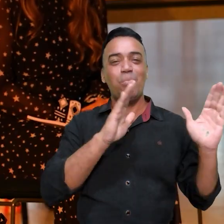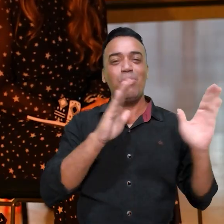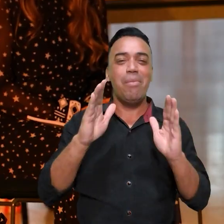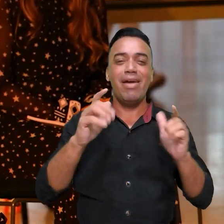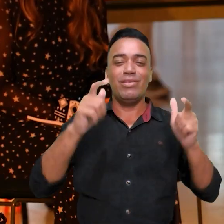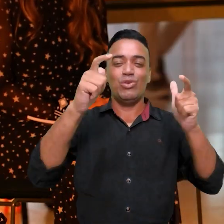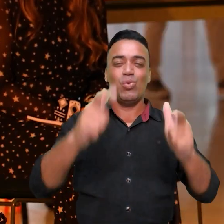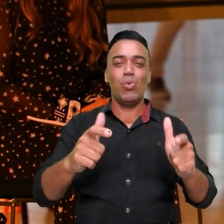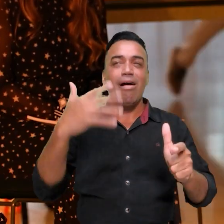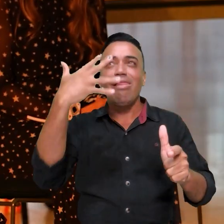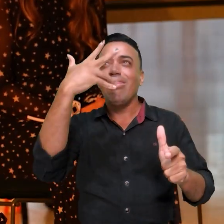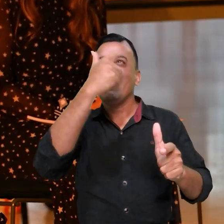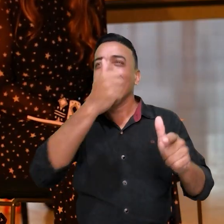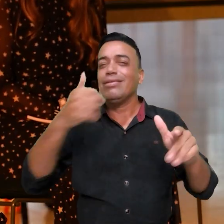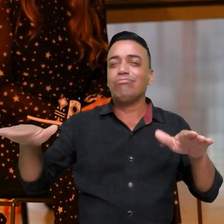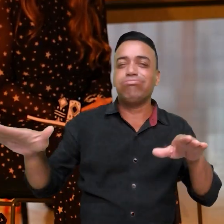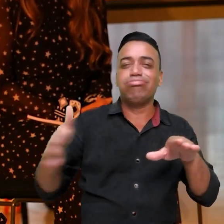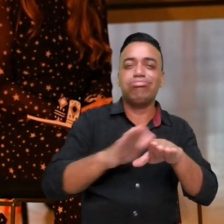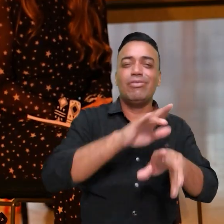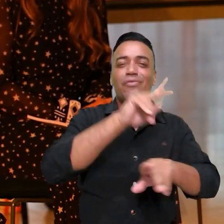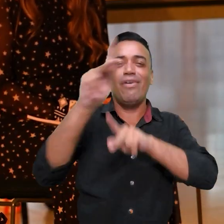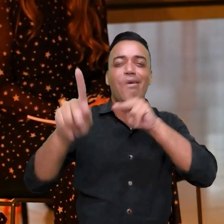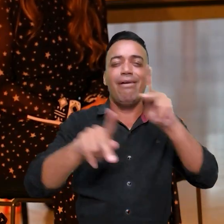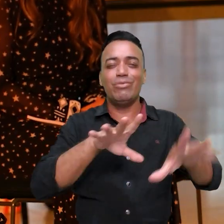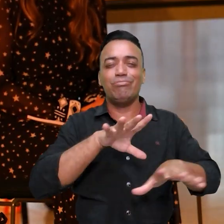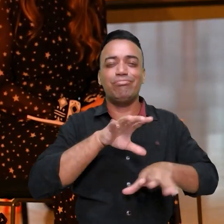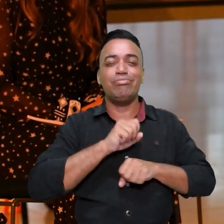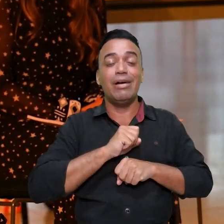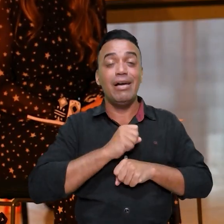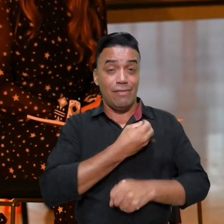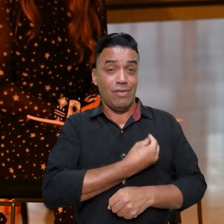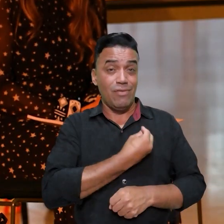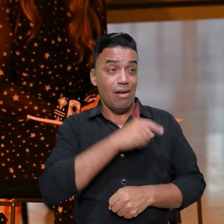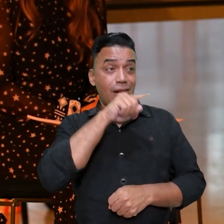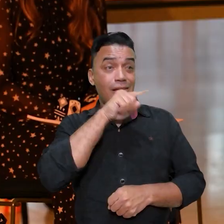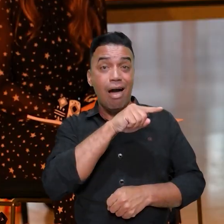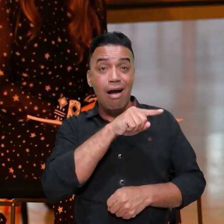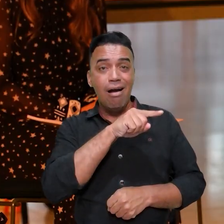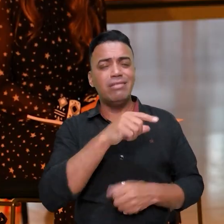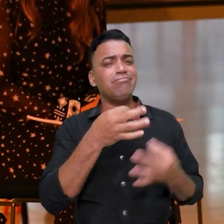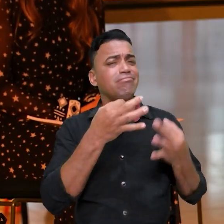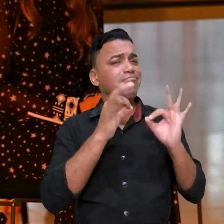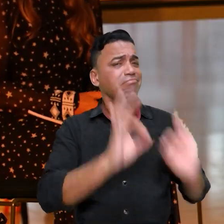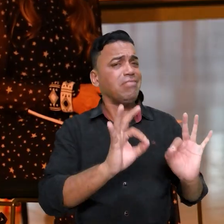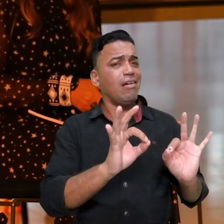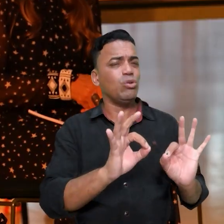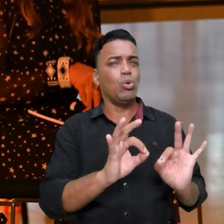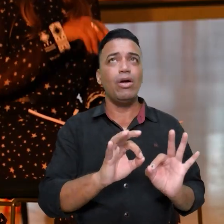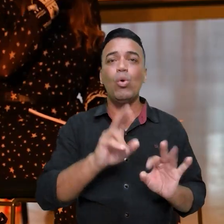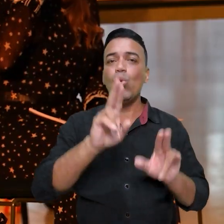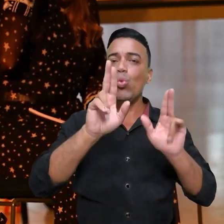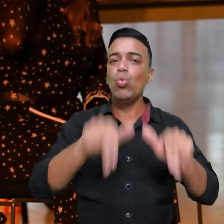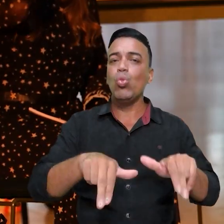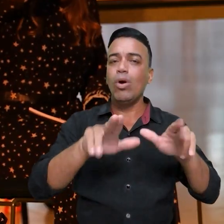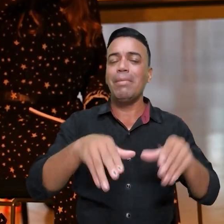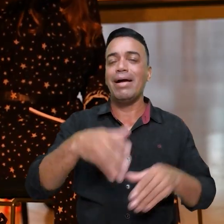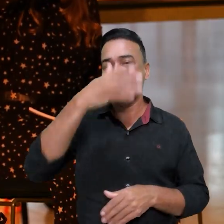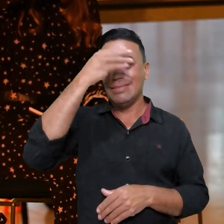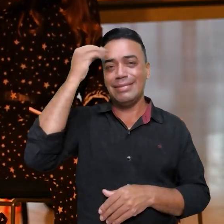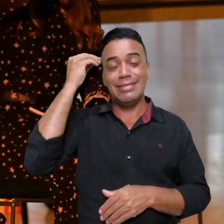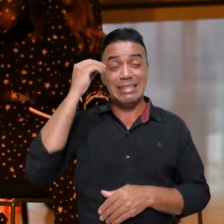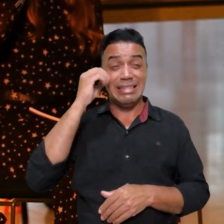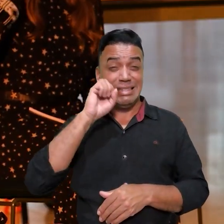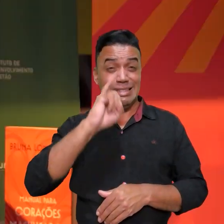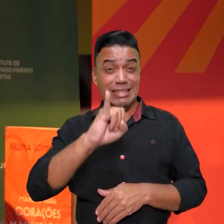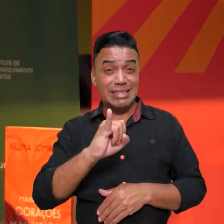paisagem, aproveitou o que tinha de bom, e ele vivia ali, e tudo certo. Eu nunca mais esqueci dessa pessoa. Se eu encontrasse ele na